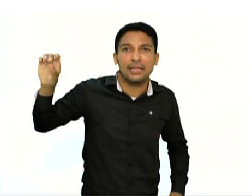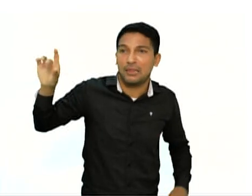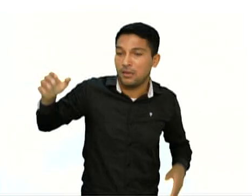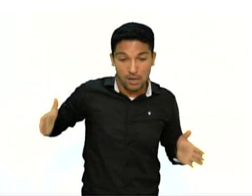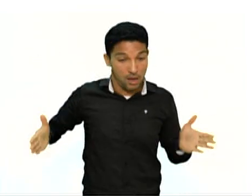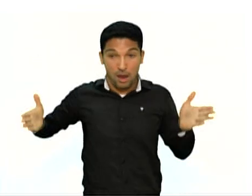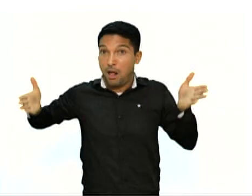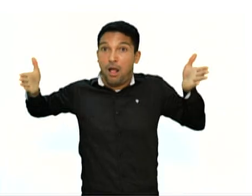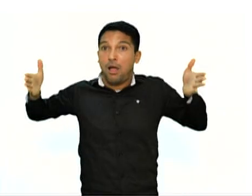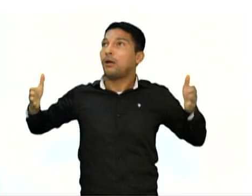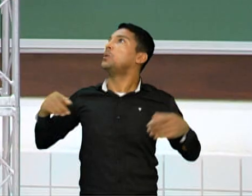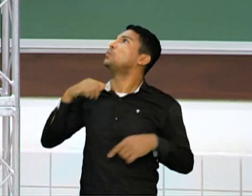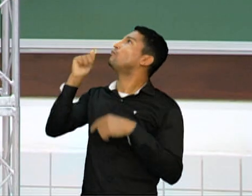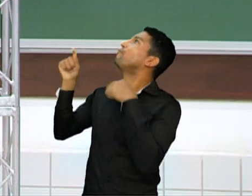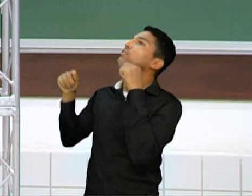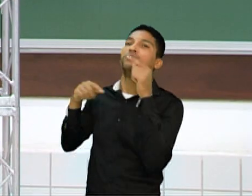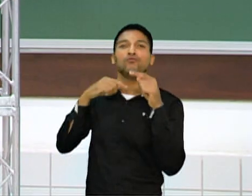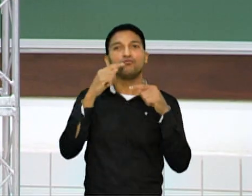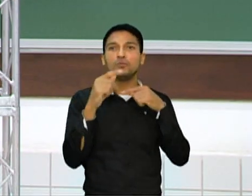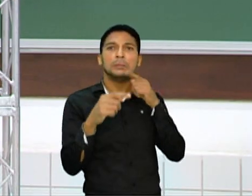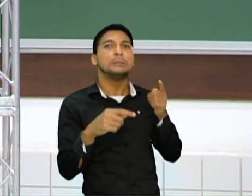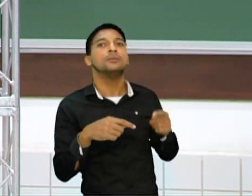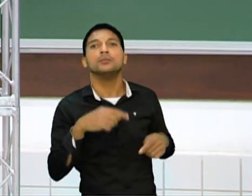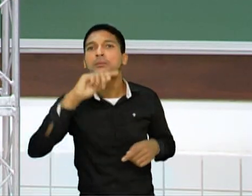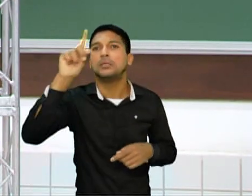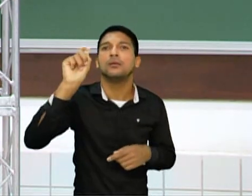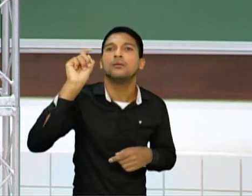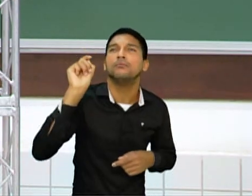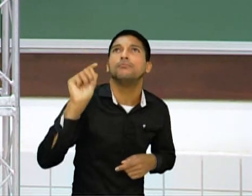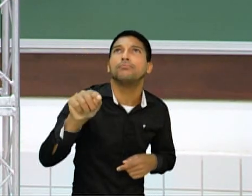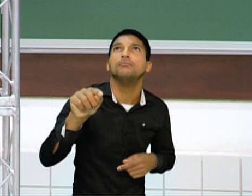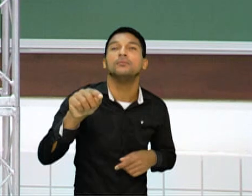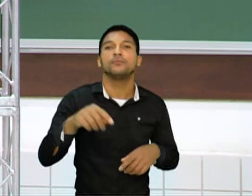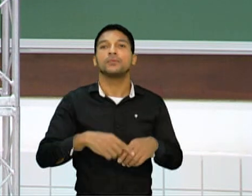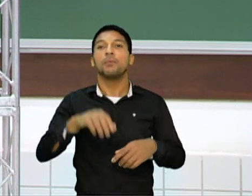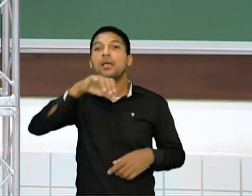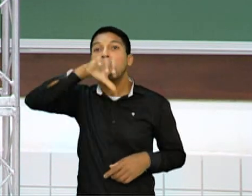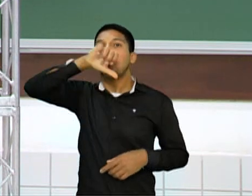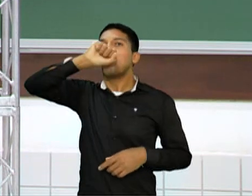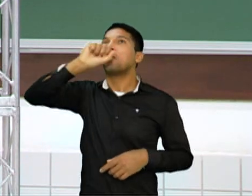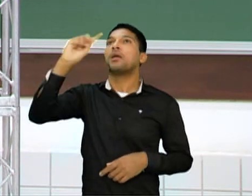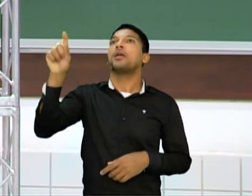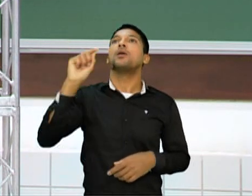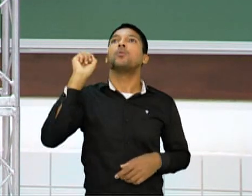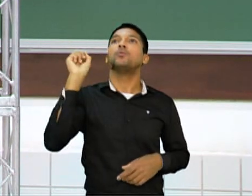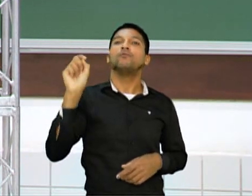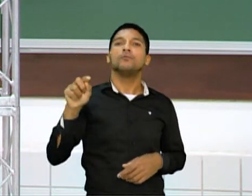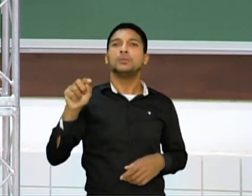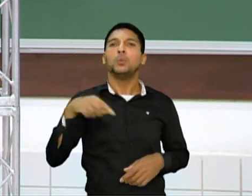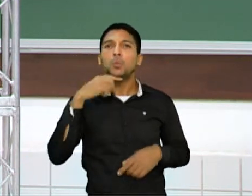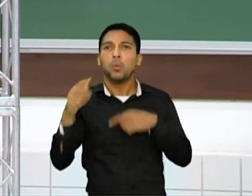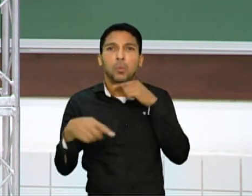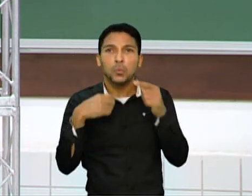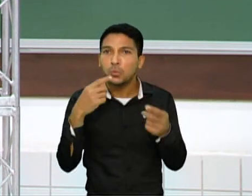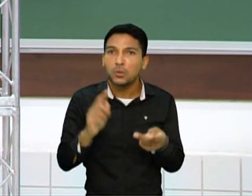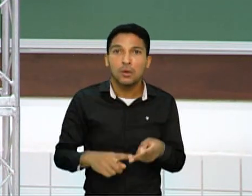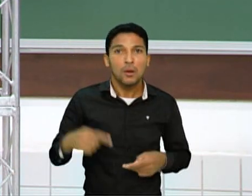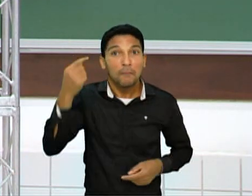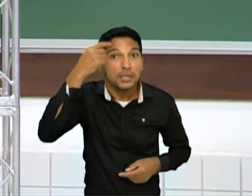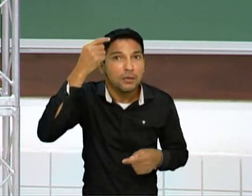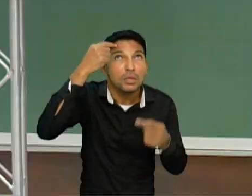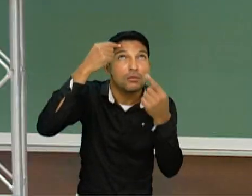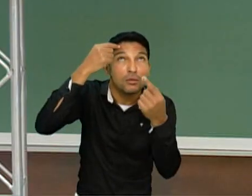respiro, do meu corpo, do meu próprio pensamento, vai residir a própria